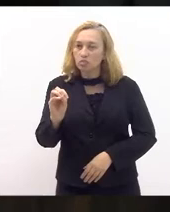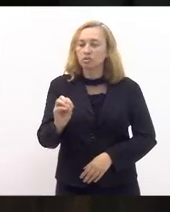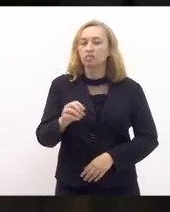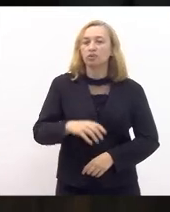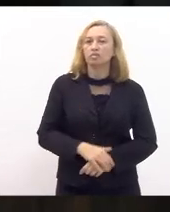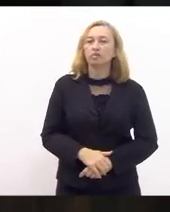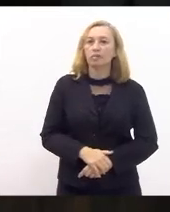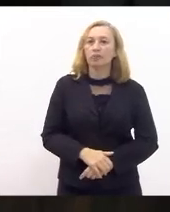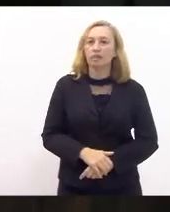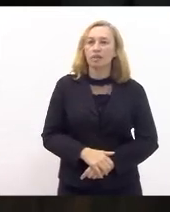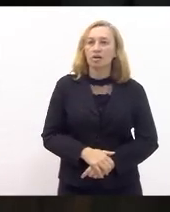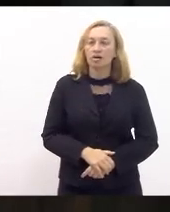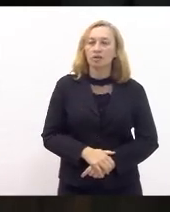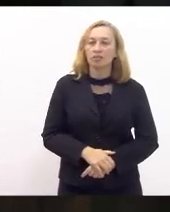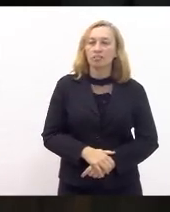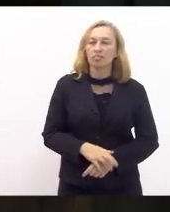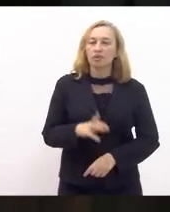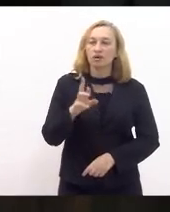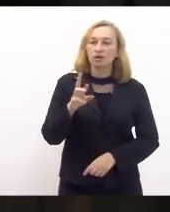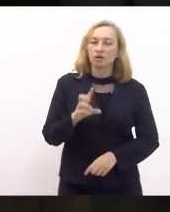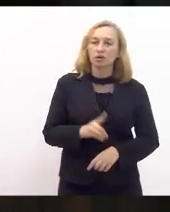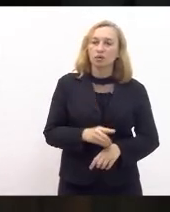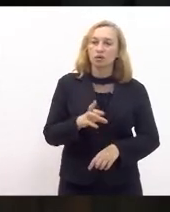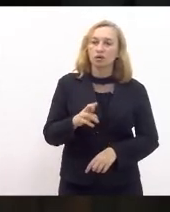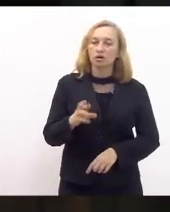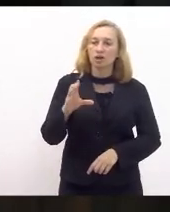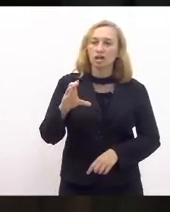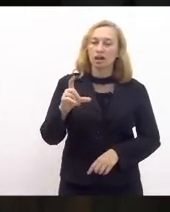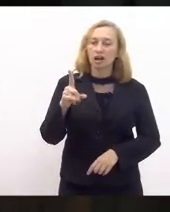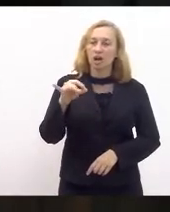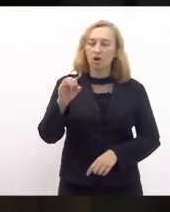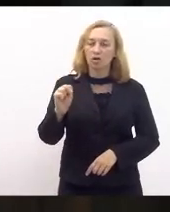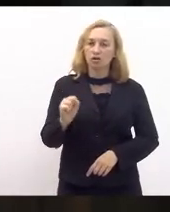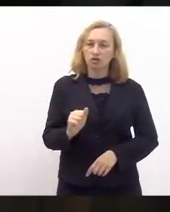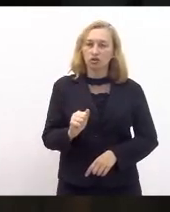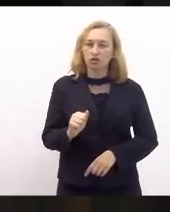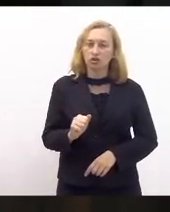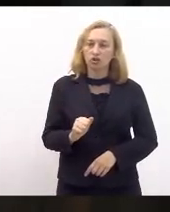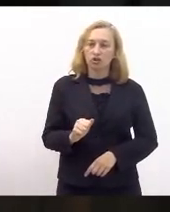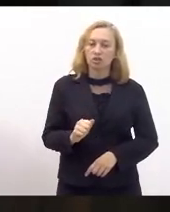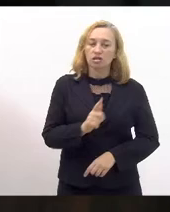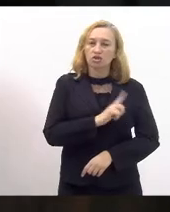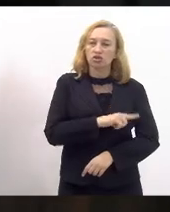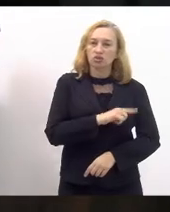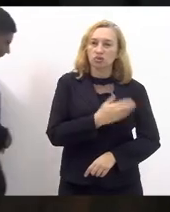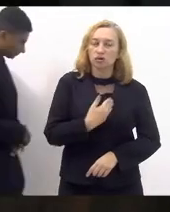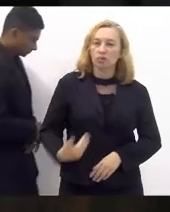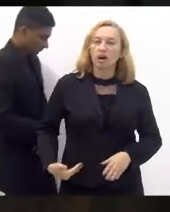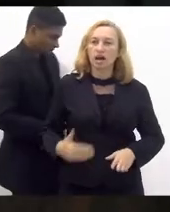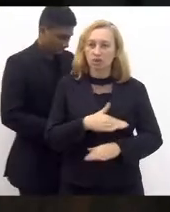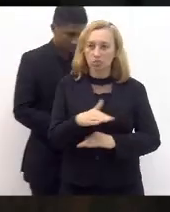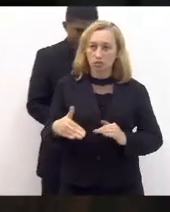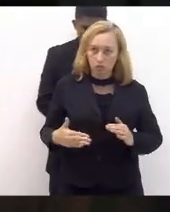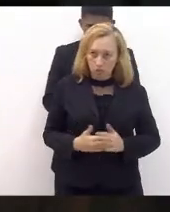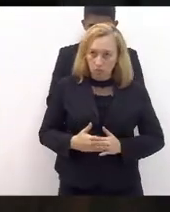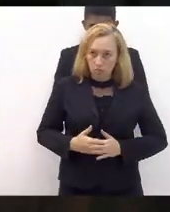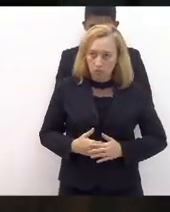Tomás, a doutora Cláudia Mota dos Santos, gestora pública, a todos